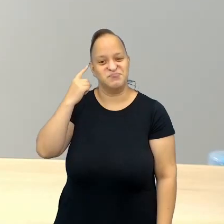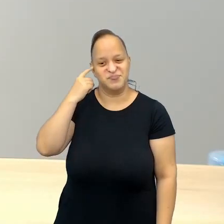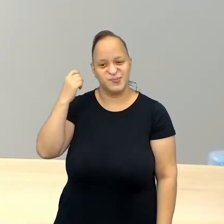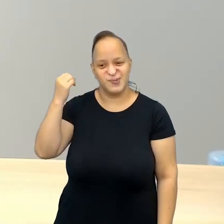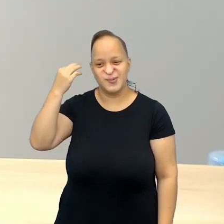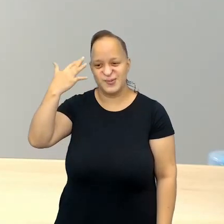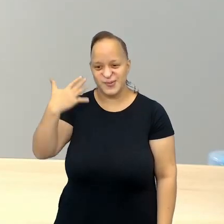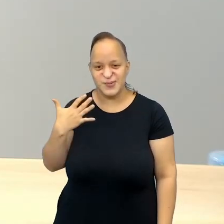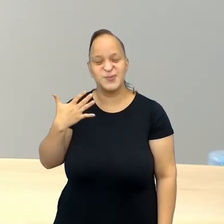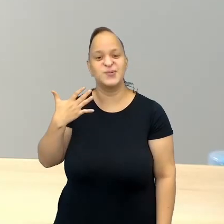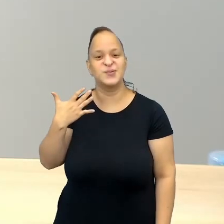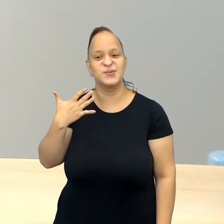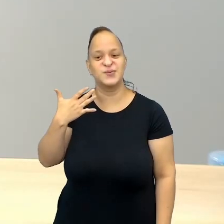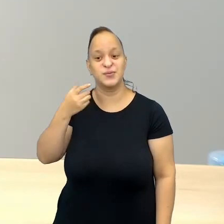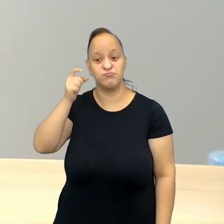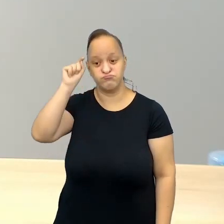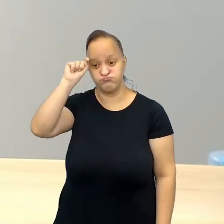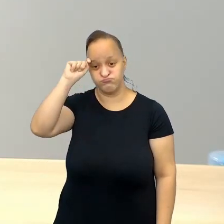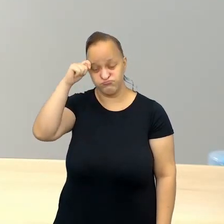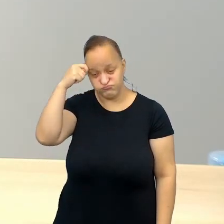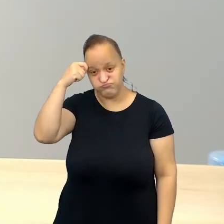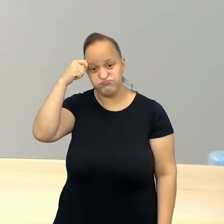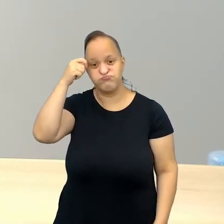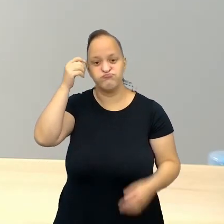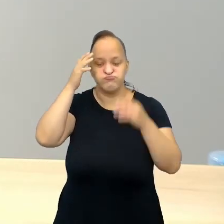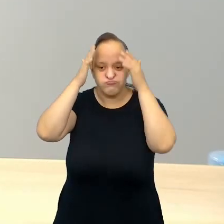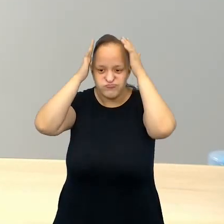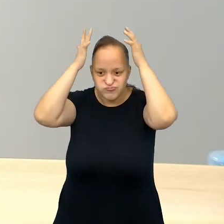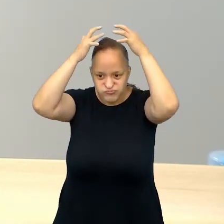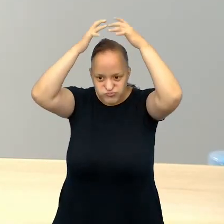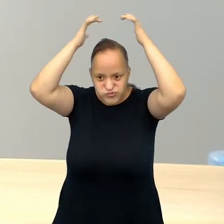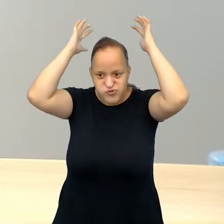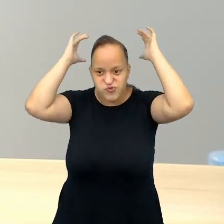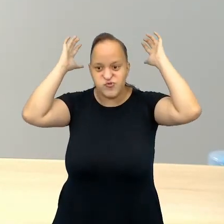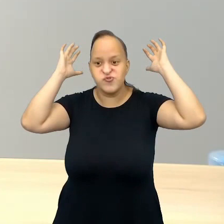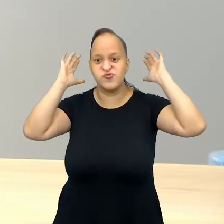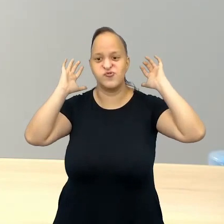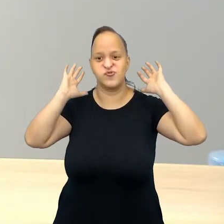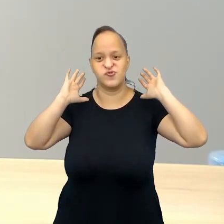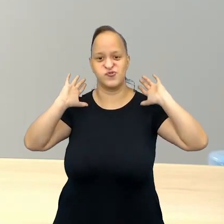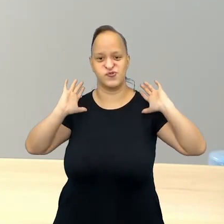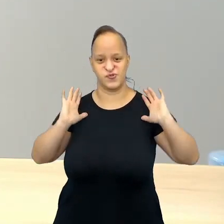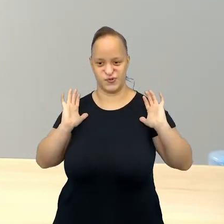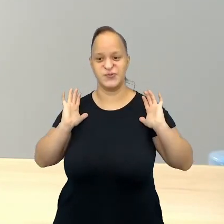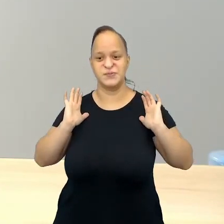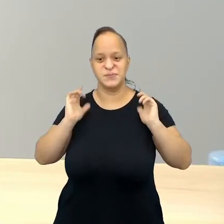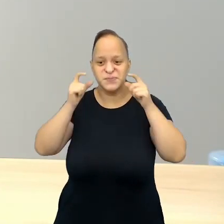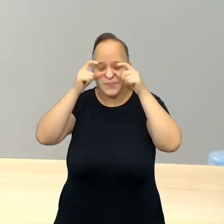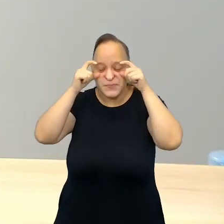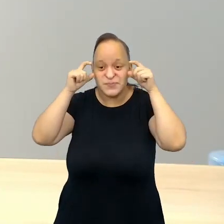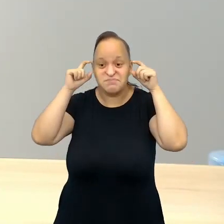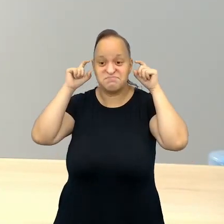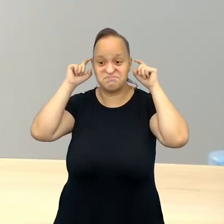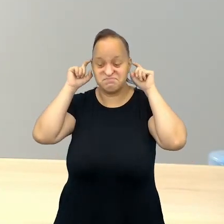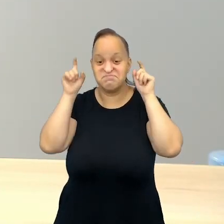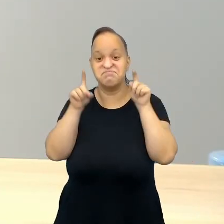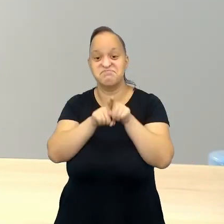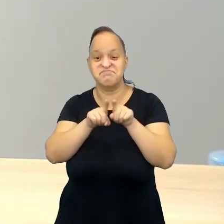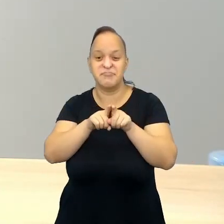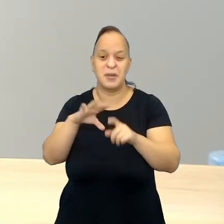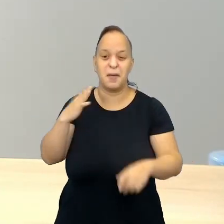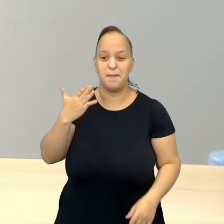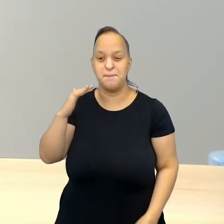Uma mulher negra, de pele clara, cabelos bastante volumosos, na altura do ombro, uso óculos. Tenho